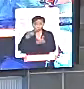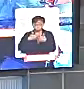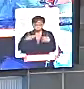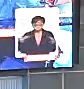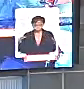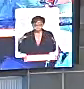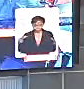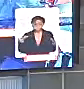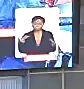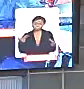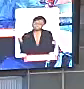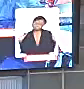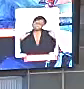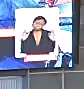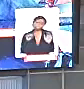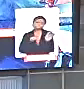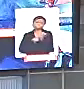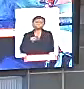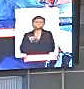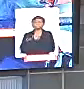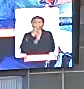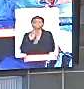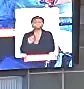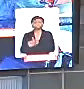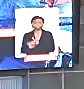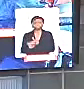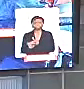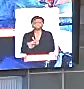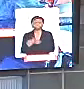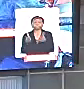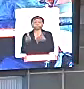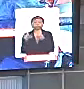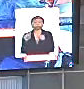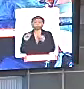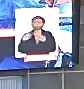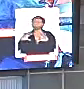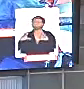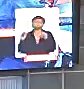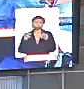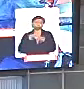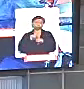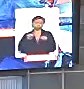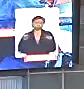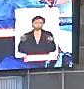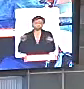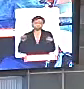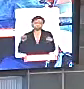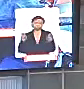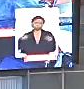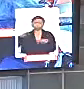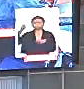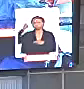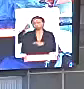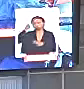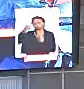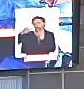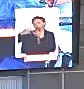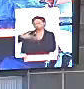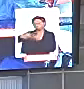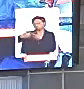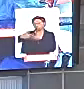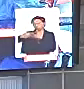meu a minha pergunta e peço a todos vocês que façam uma grande reflexão porque até